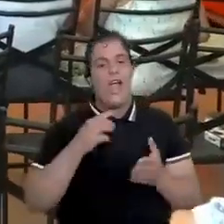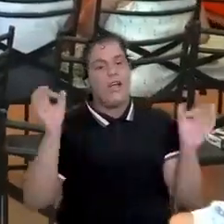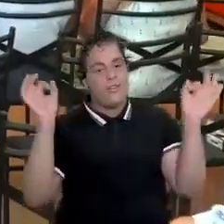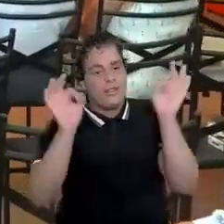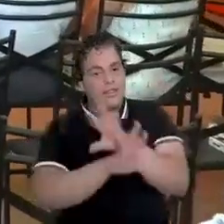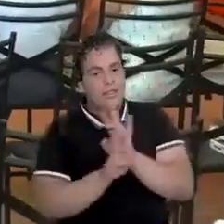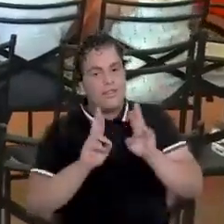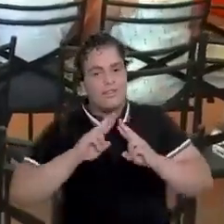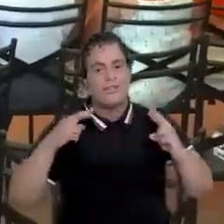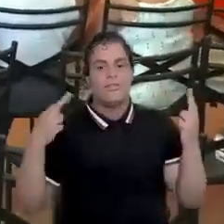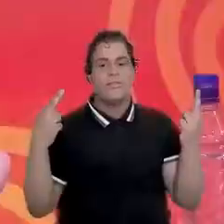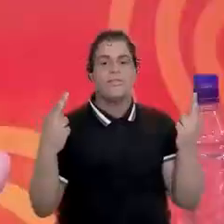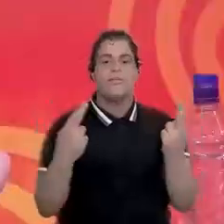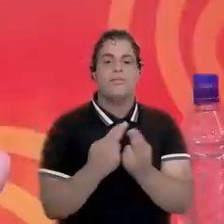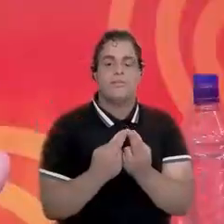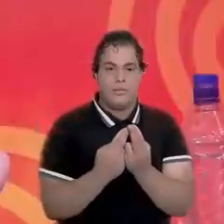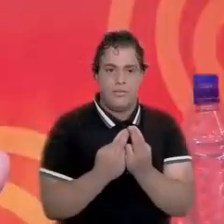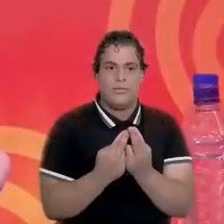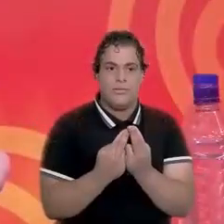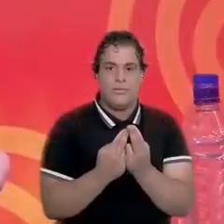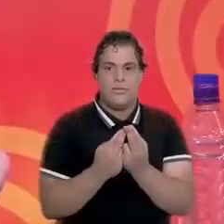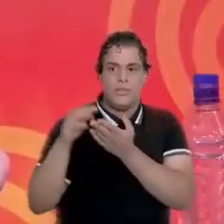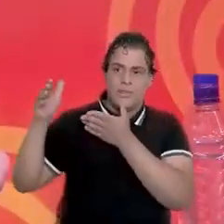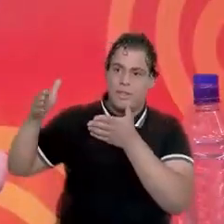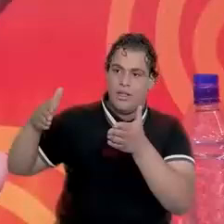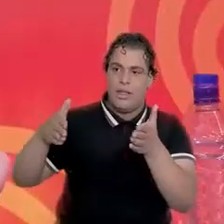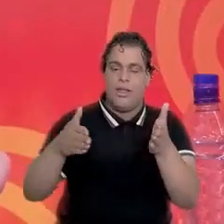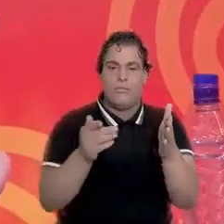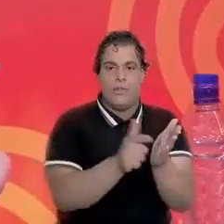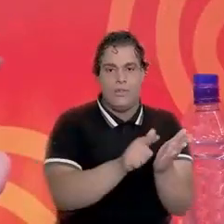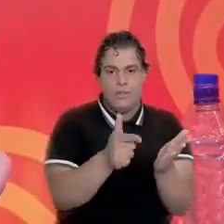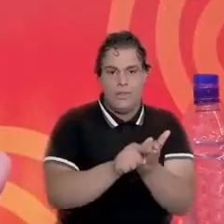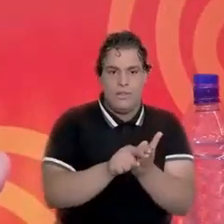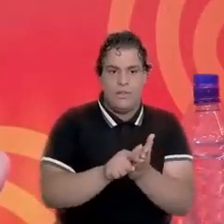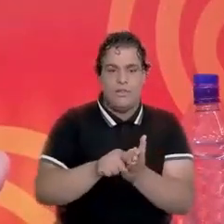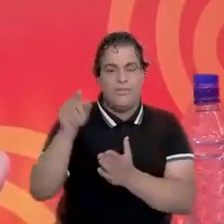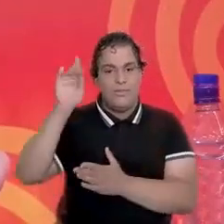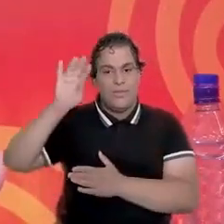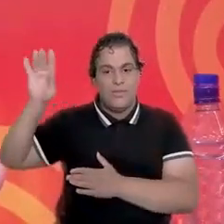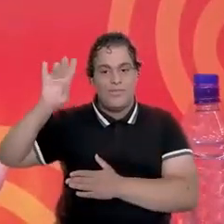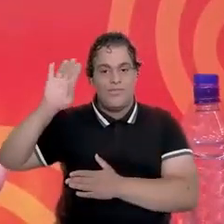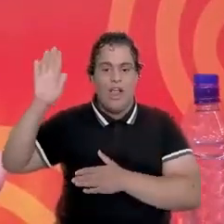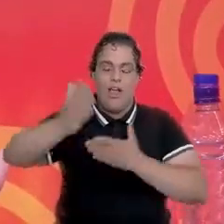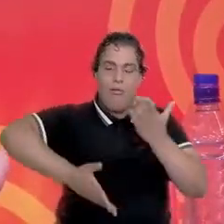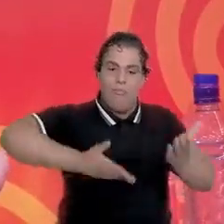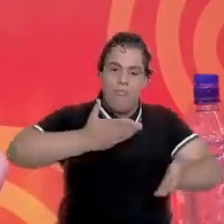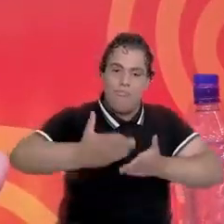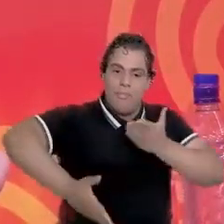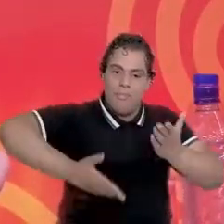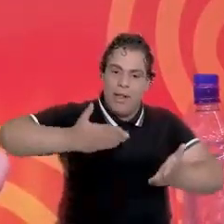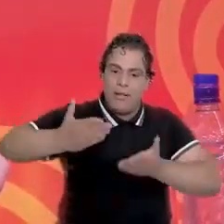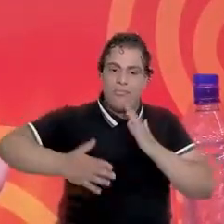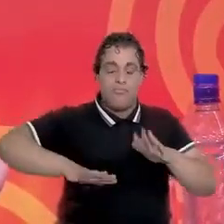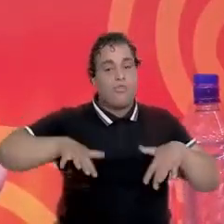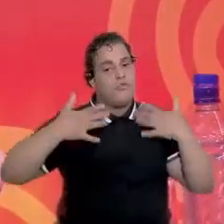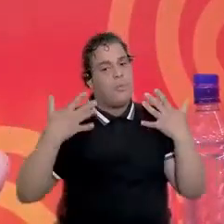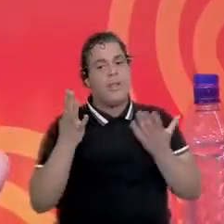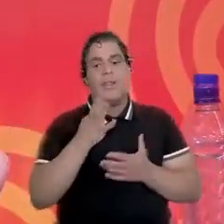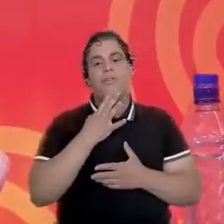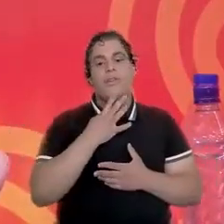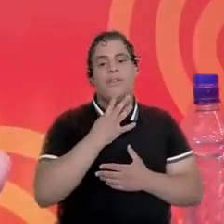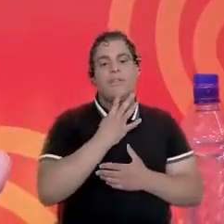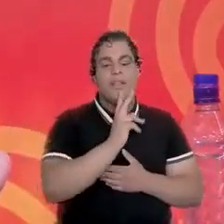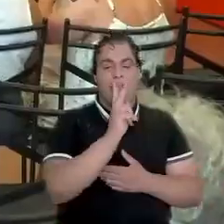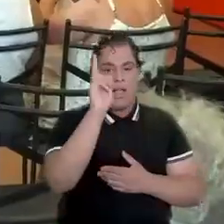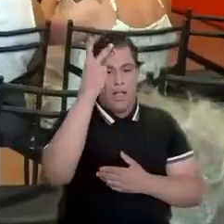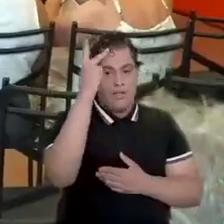essa mesa tão valiosa entre caminhos, livros, reflexões e principalmente partilha. Eu quero dizer que foi um prazer enorme conhecer a história de